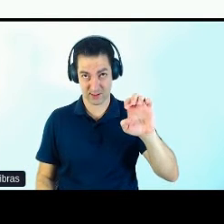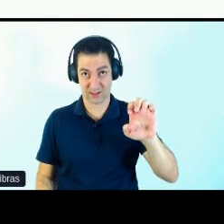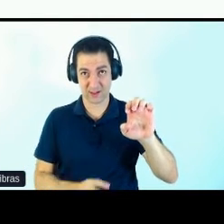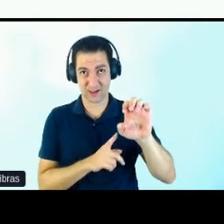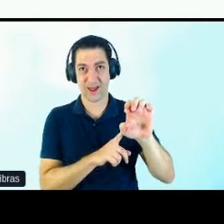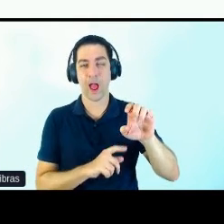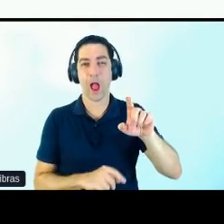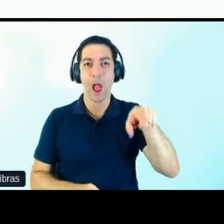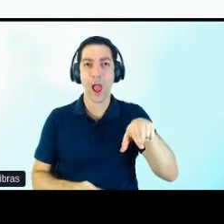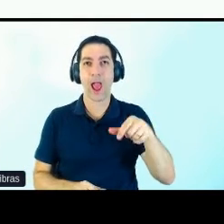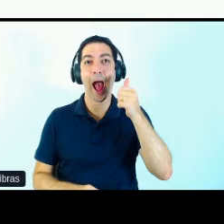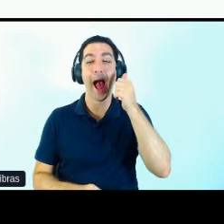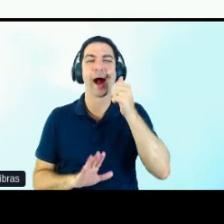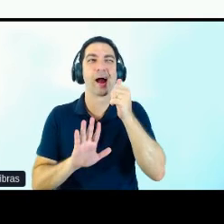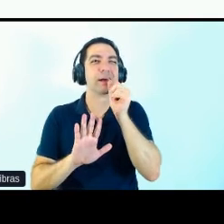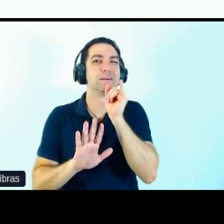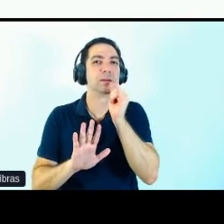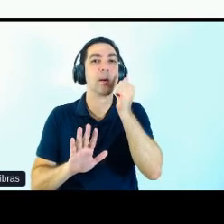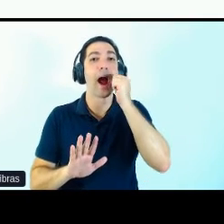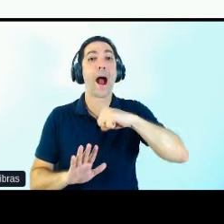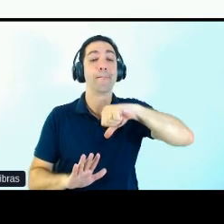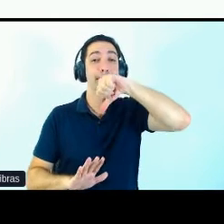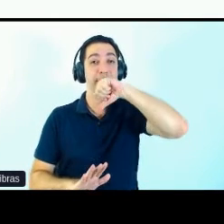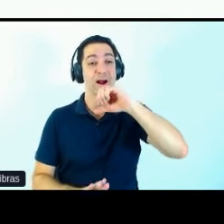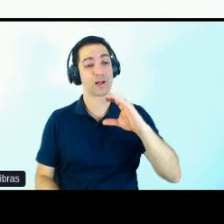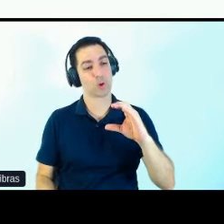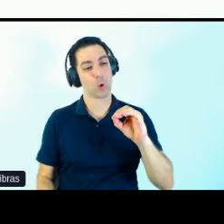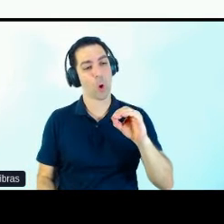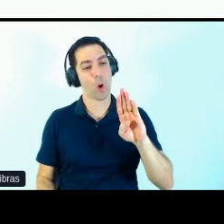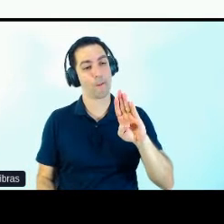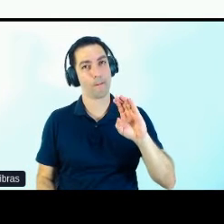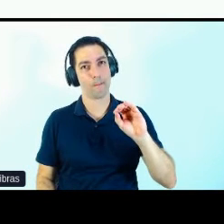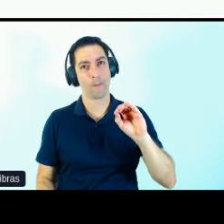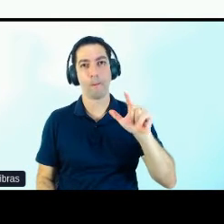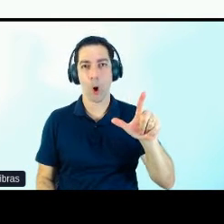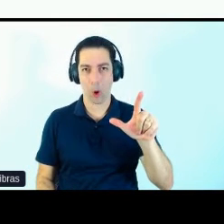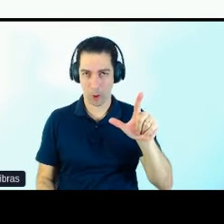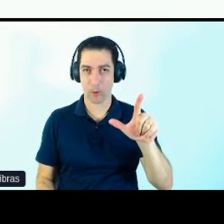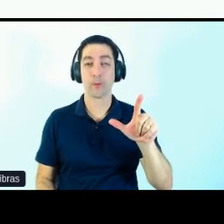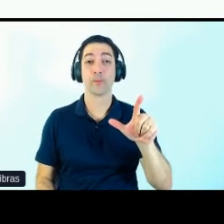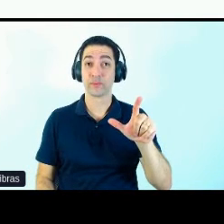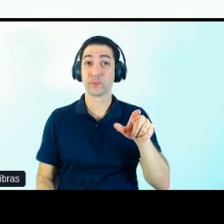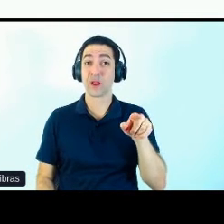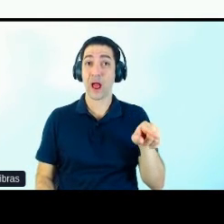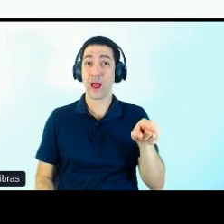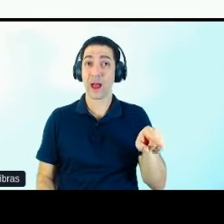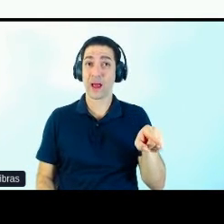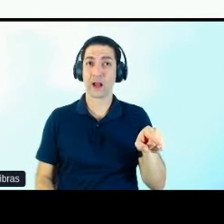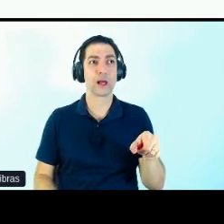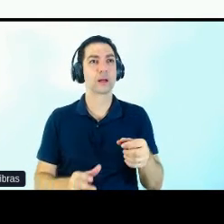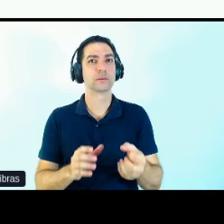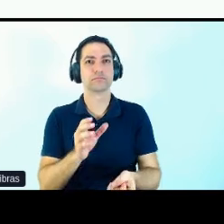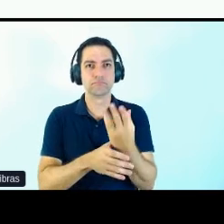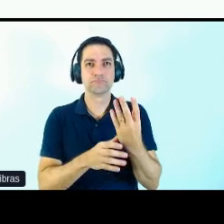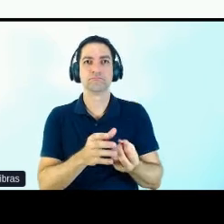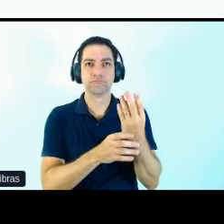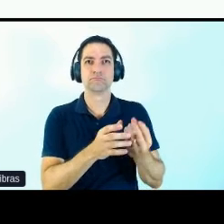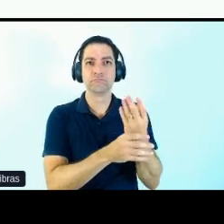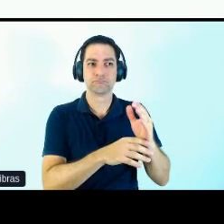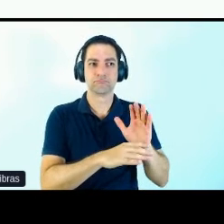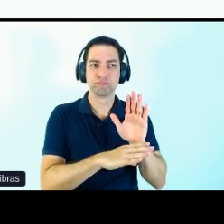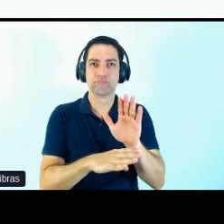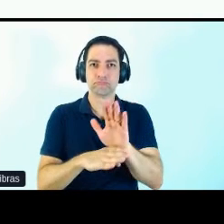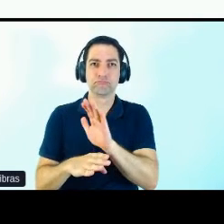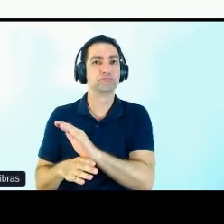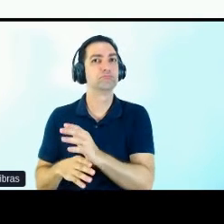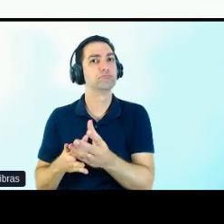linguagem de programação, né? E dentre as inúmeras contribuições que a Grace nos fez, ela também é inventora aí